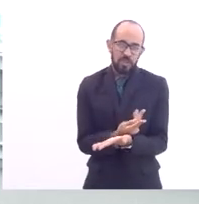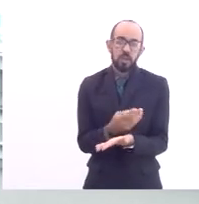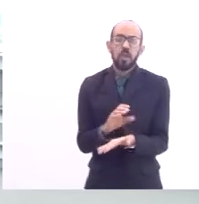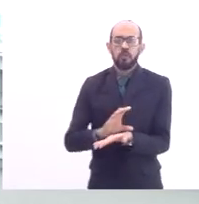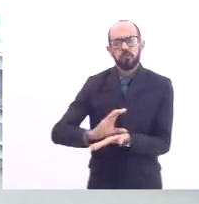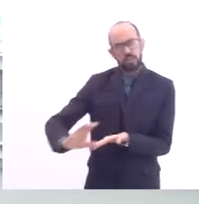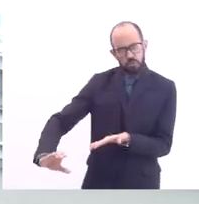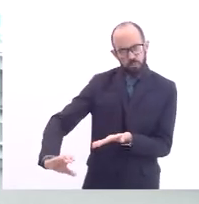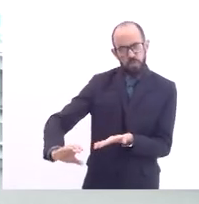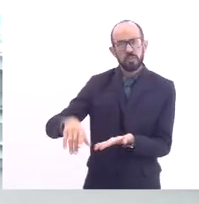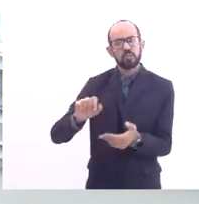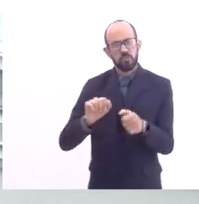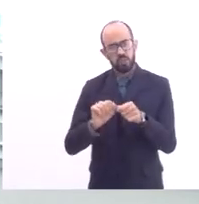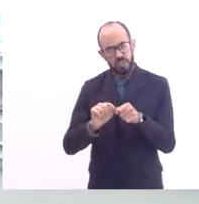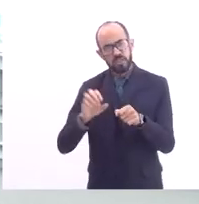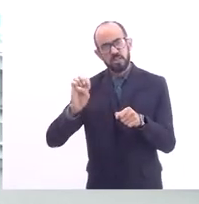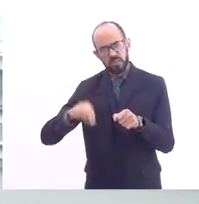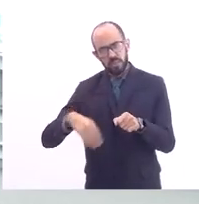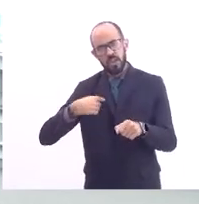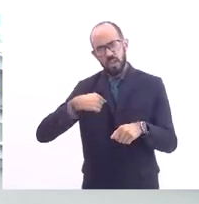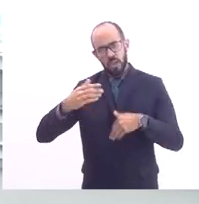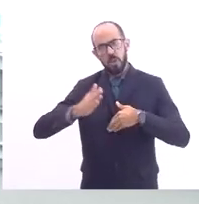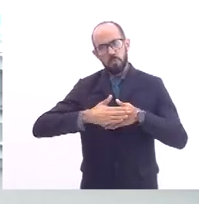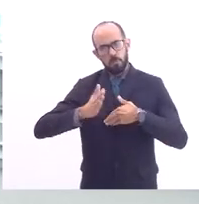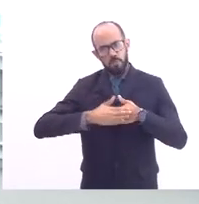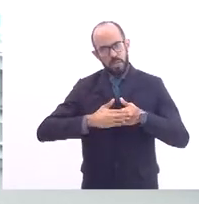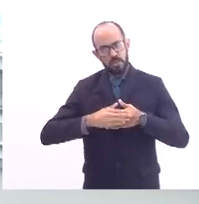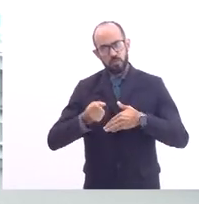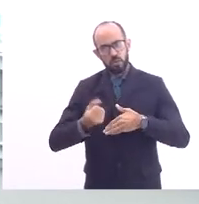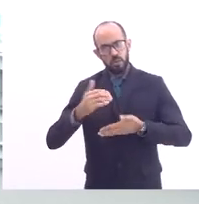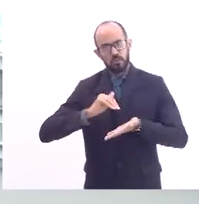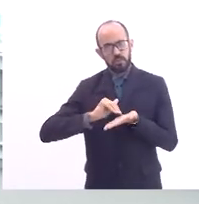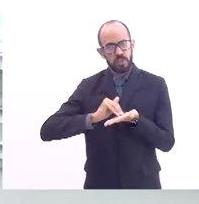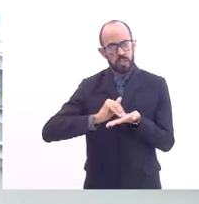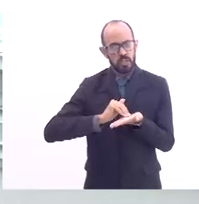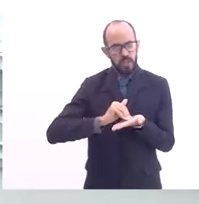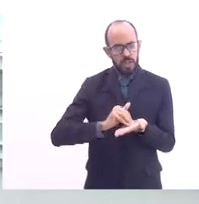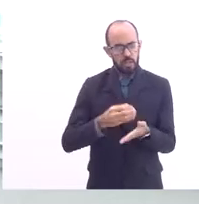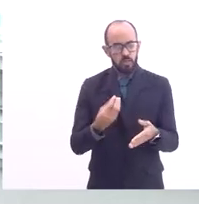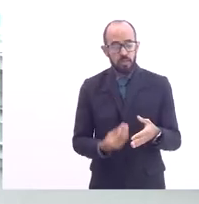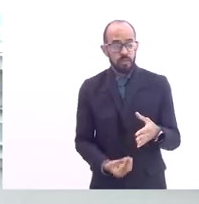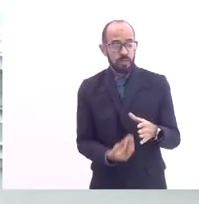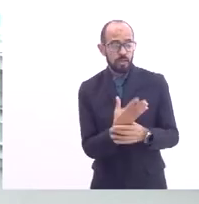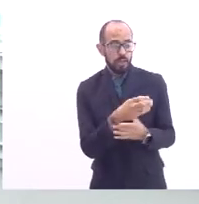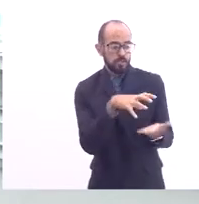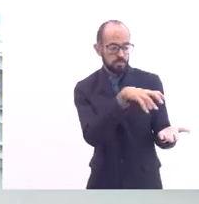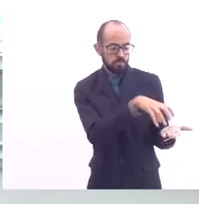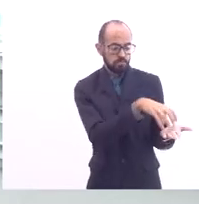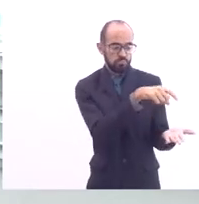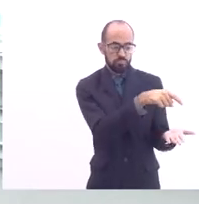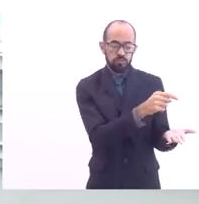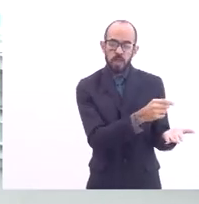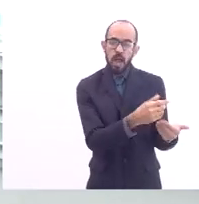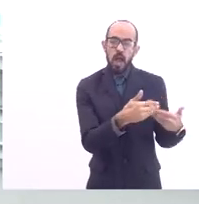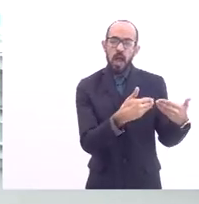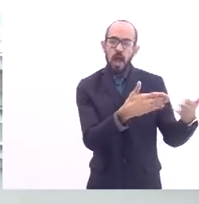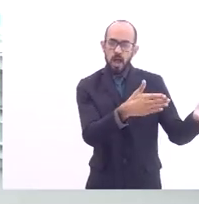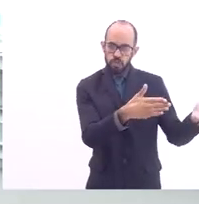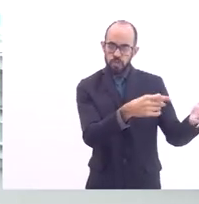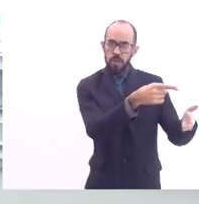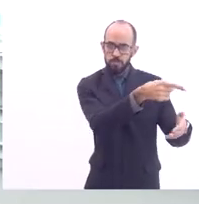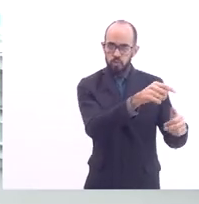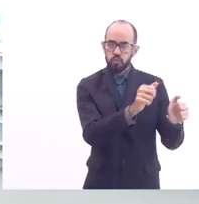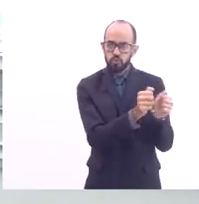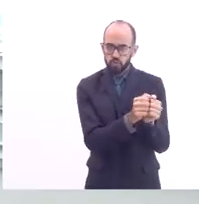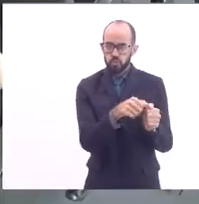foram colocados, eu mesmo, durante o período que fui secretário, inaugurei uma série de subestações com a antiga Ampla, com a